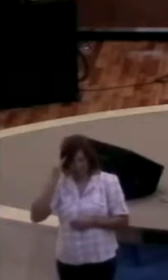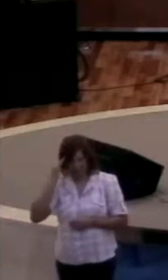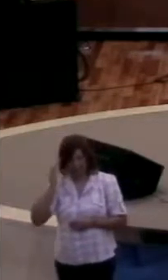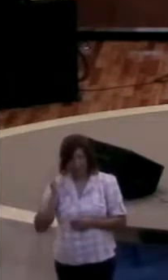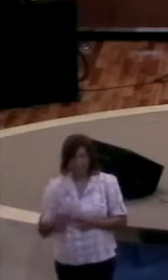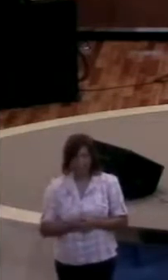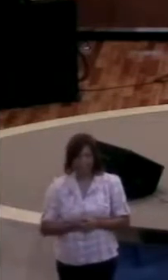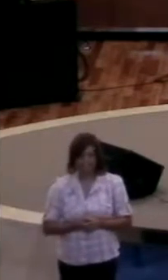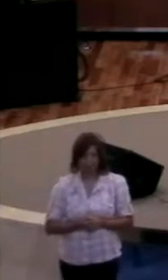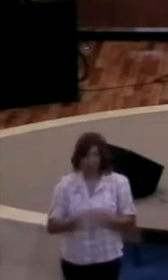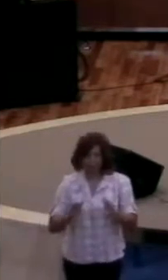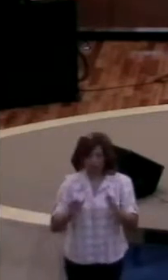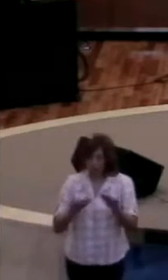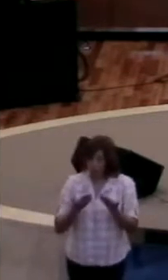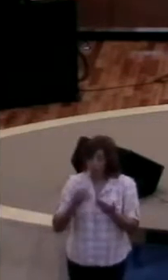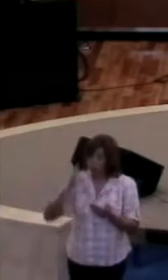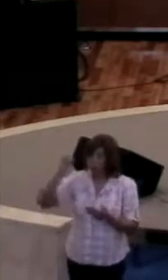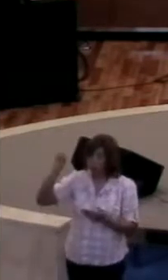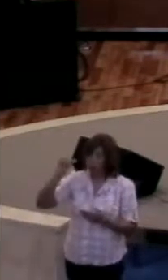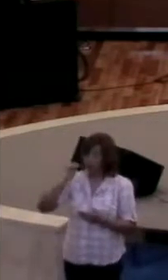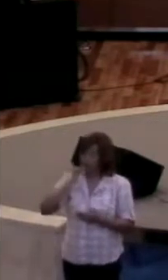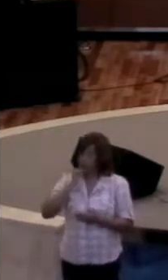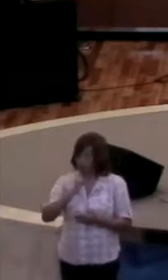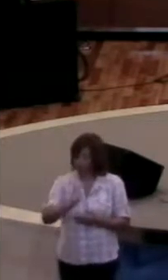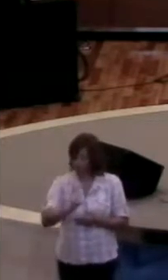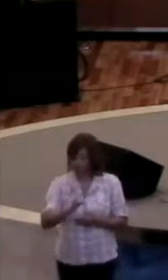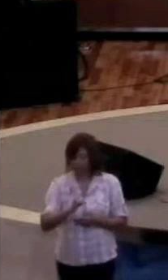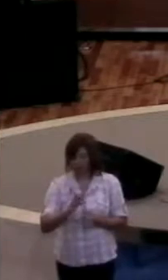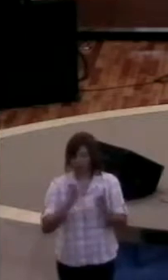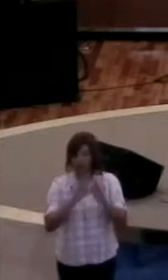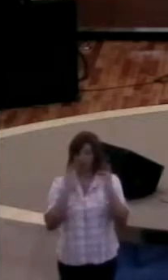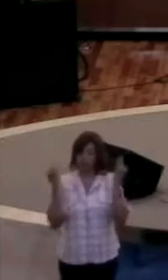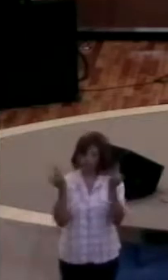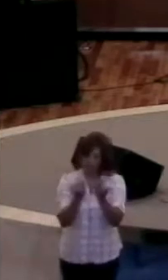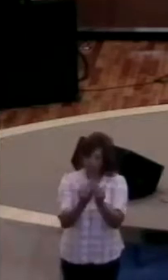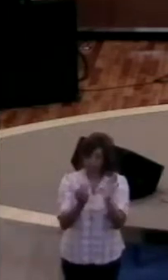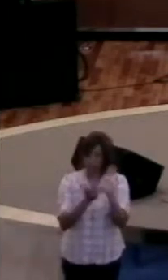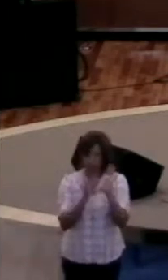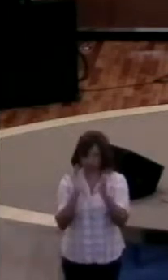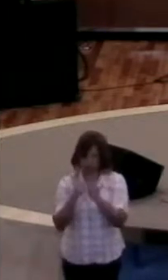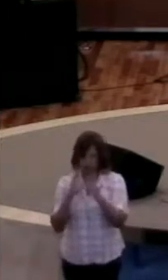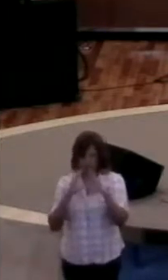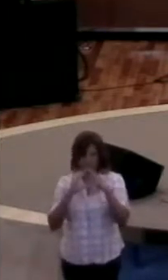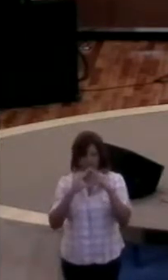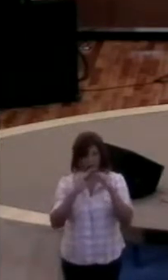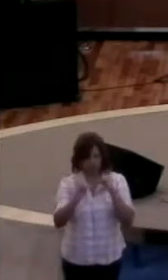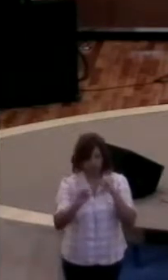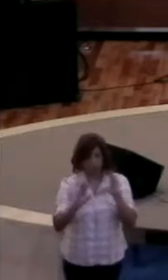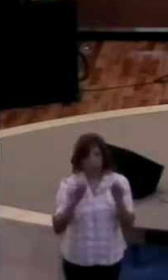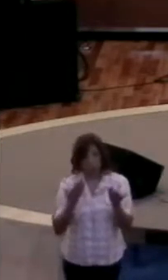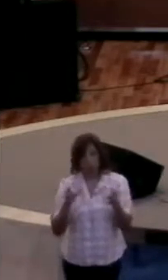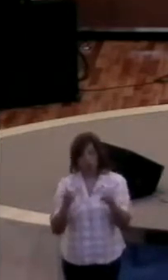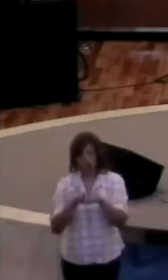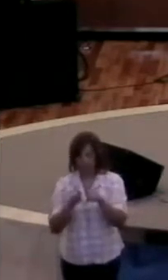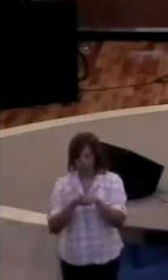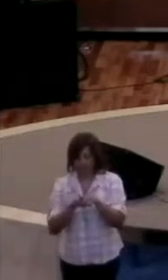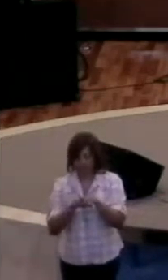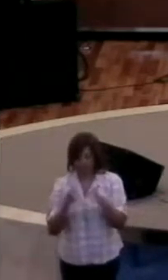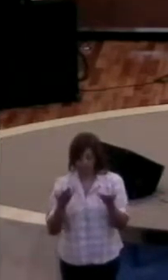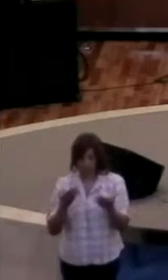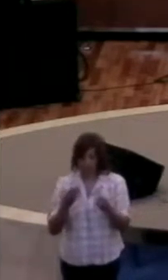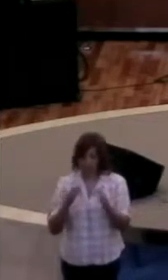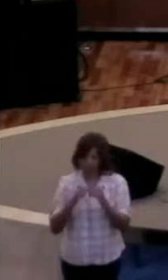isto. Quando Deus manda tanto a família de Jesus fugir, ou quando Deus nos manda fugir de certas